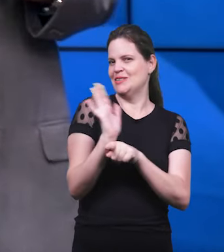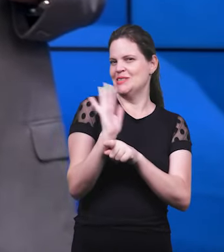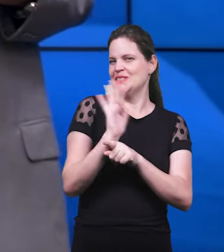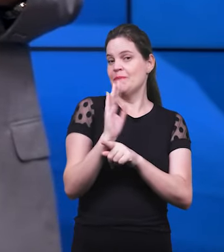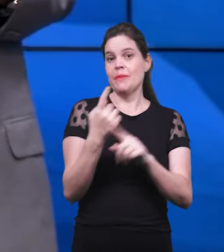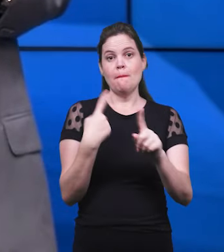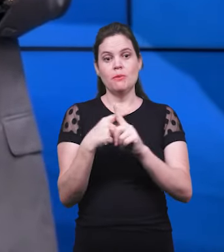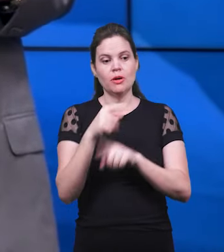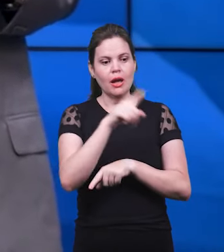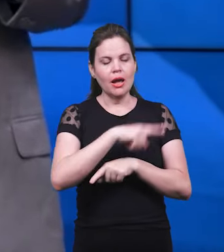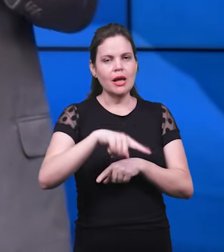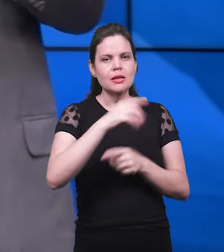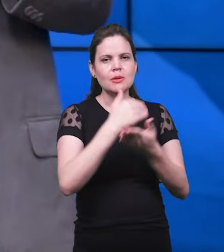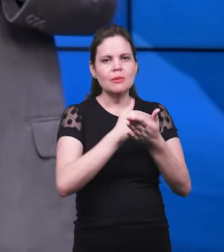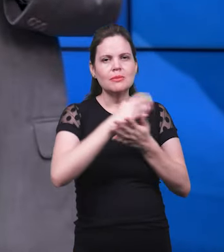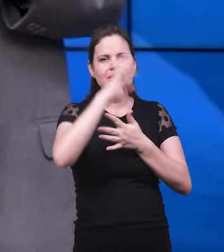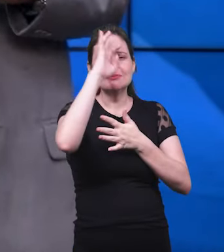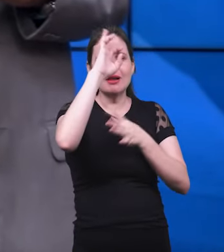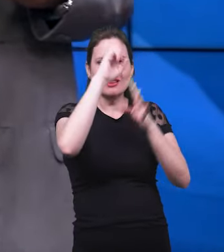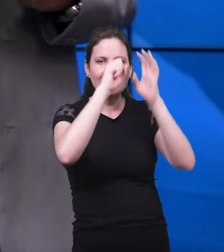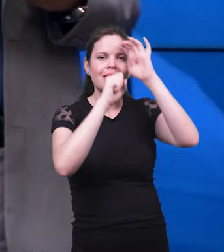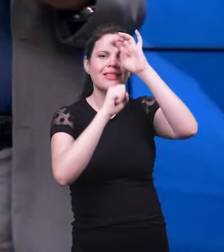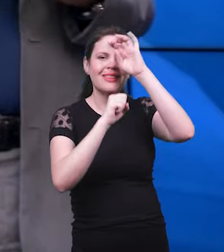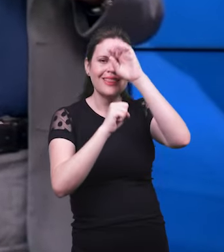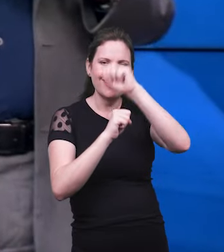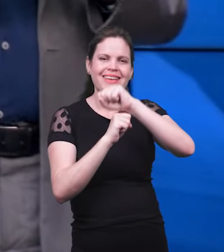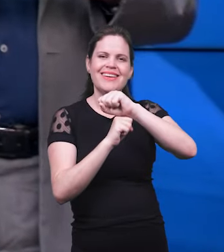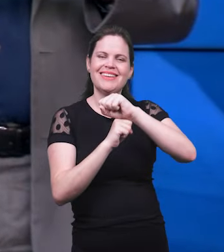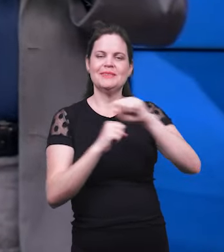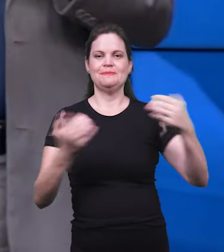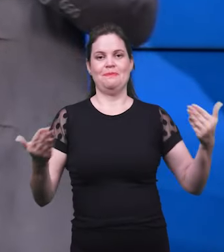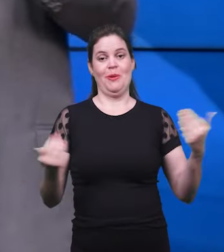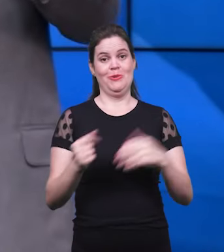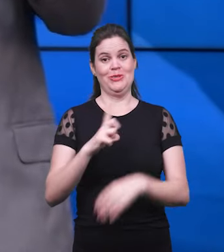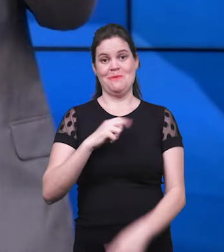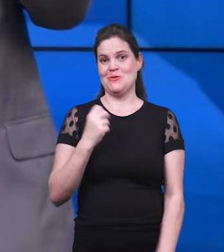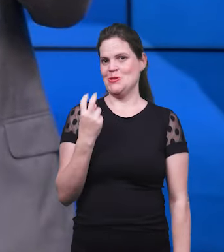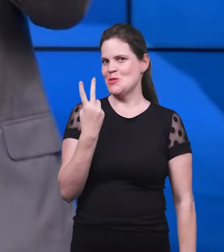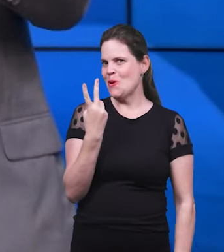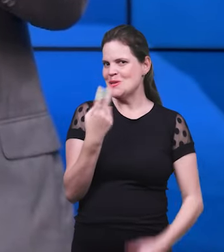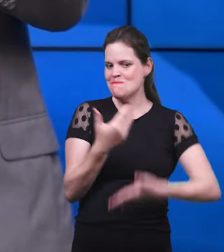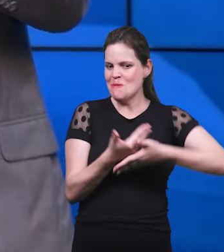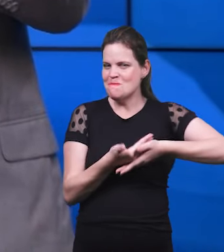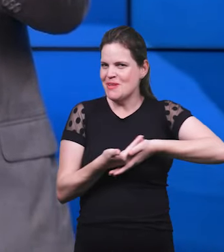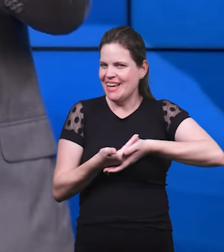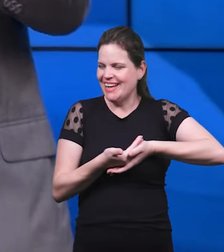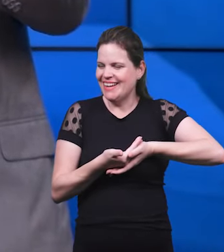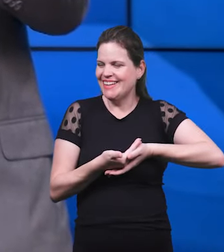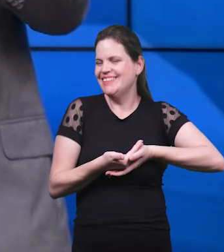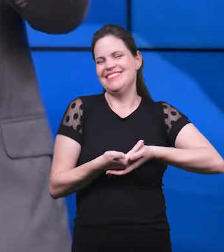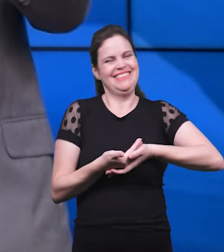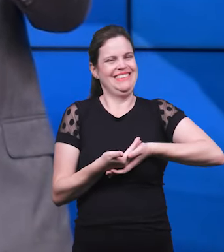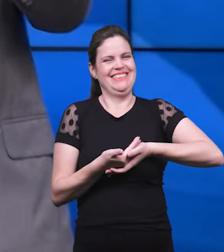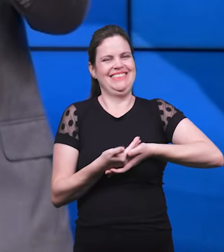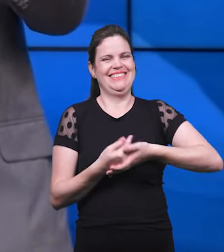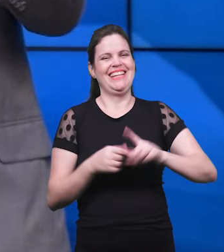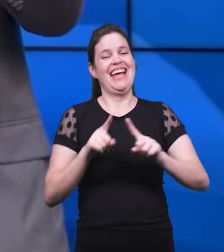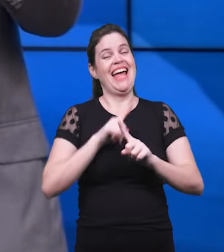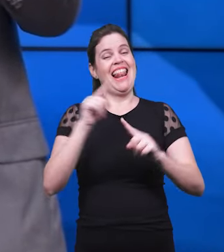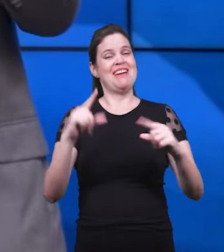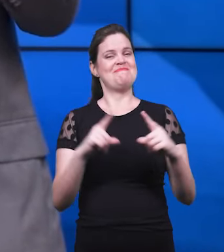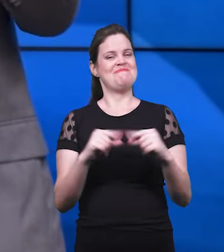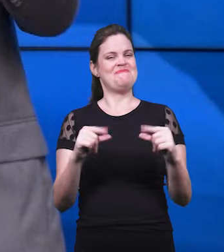estão assimilando o ensino na escola bíblica. E hoje nós vamos ter duas participações, dois bebês. O primeiro é lá do Distrito